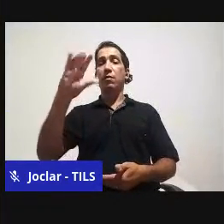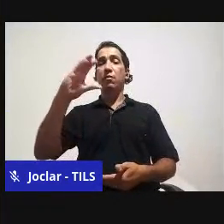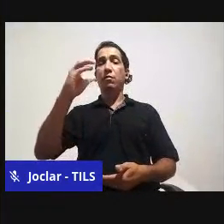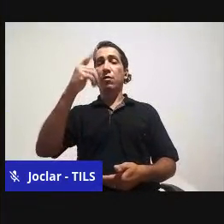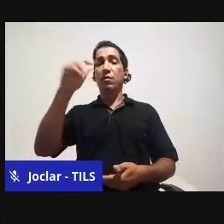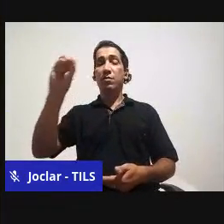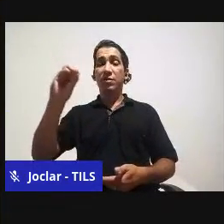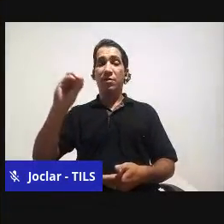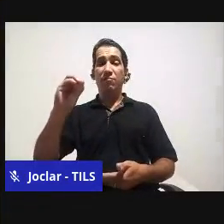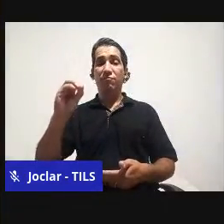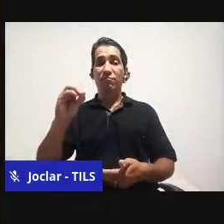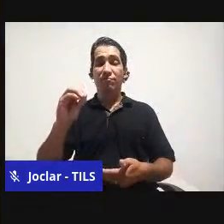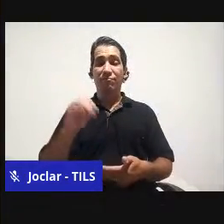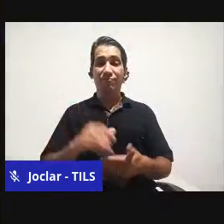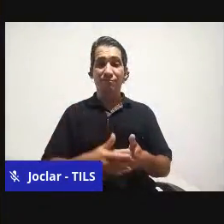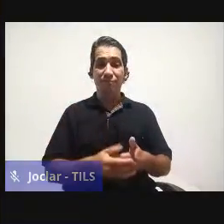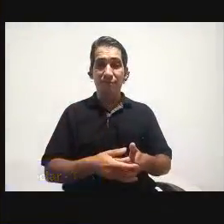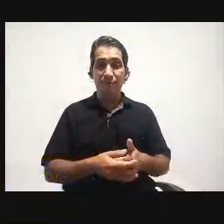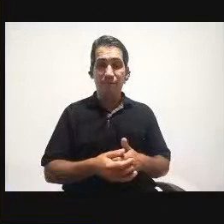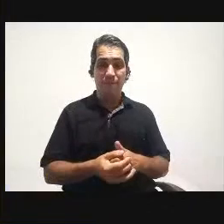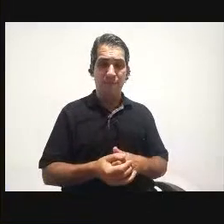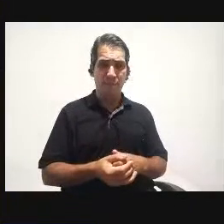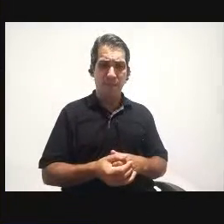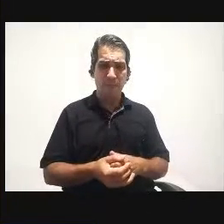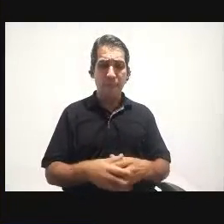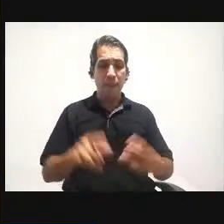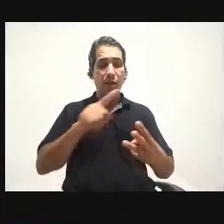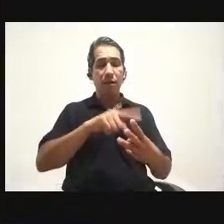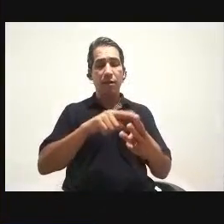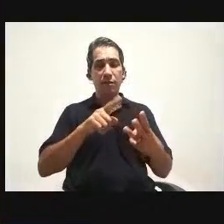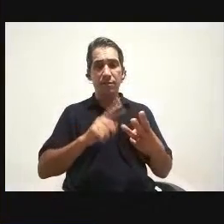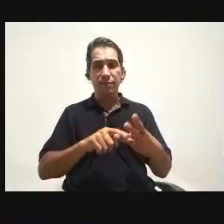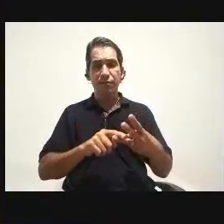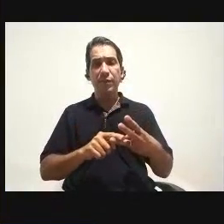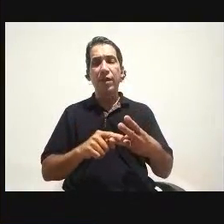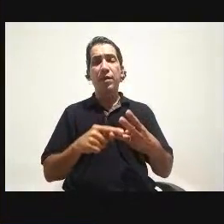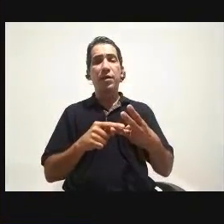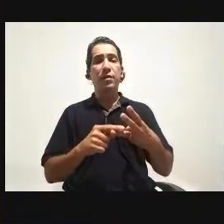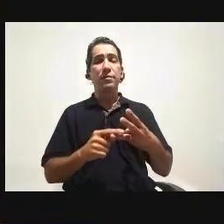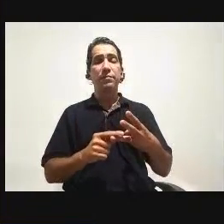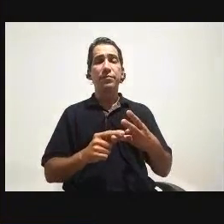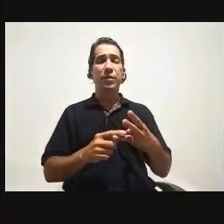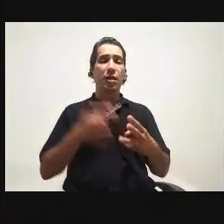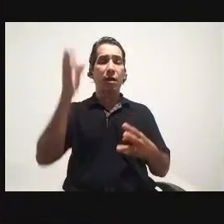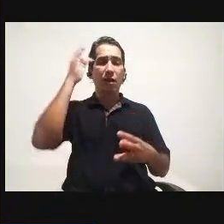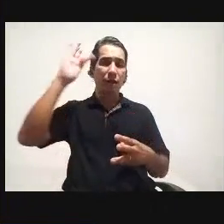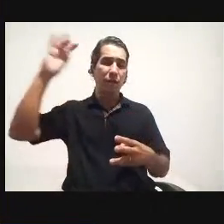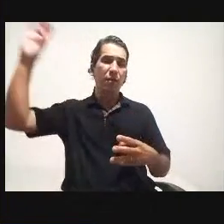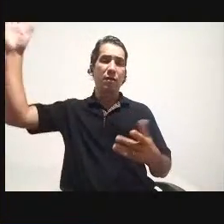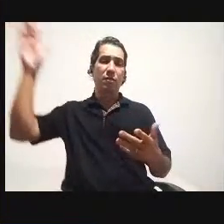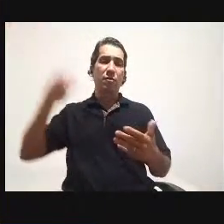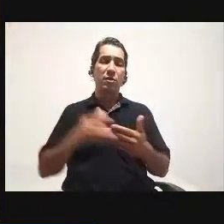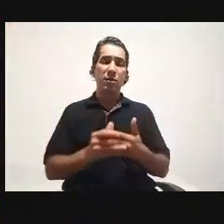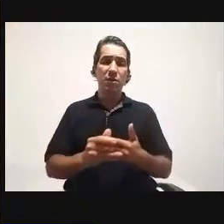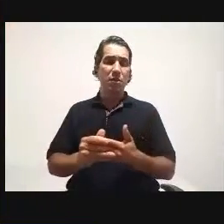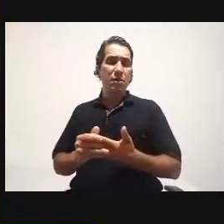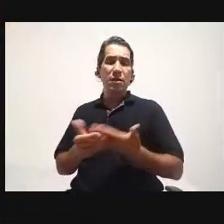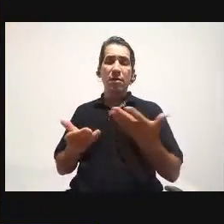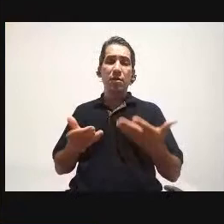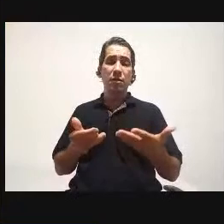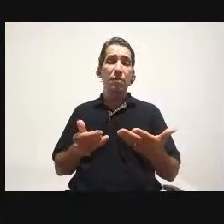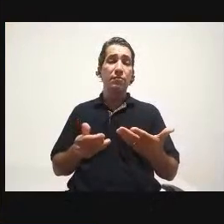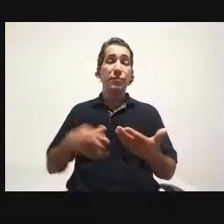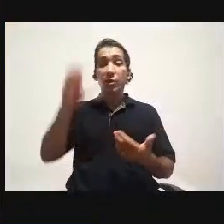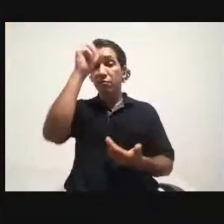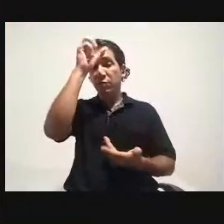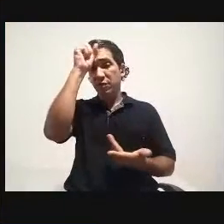aprendizagem que foram utilizados pelas teorias de aprendizagem do século XX, agora vamos ter um quarto domínio. Esses